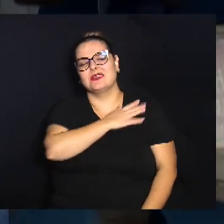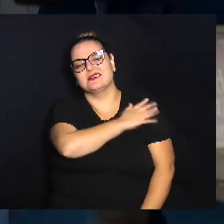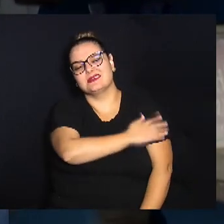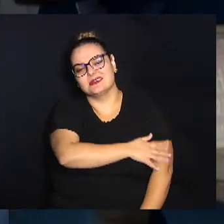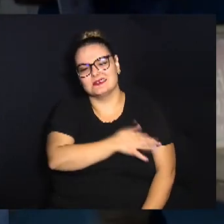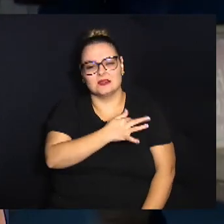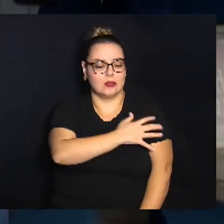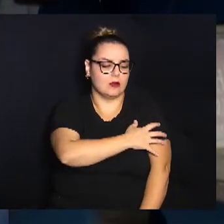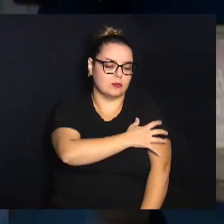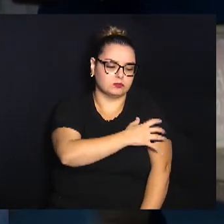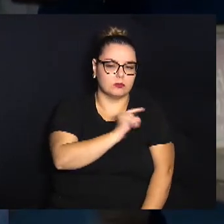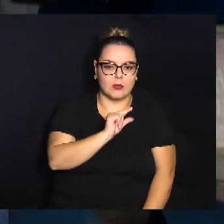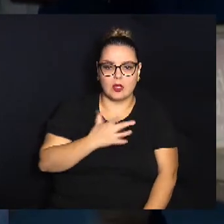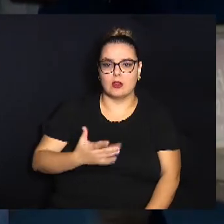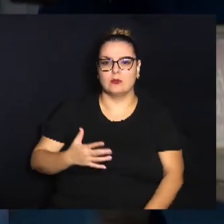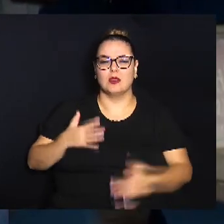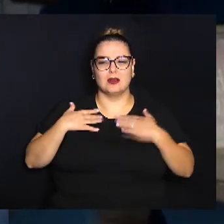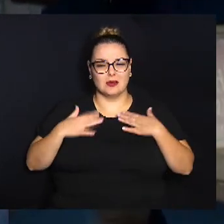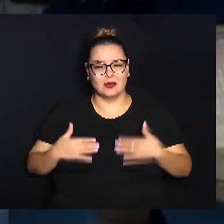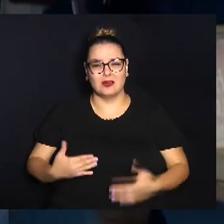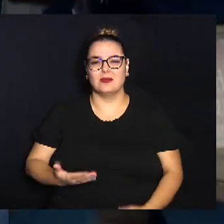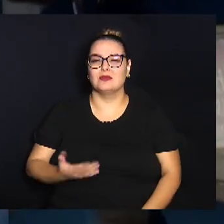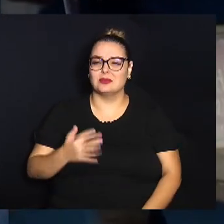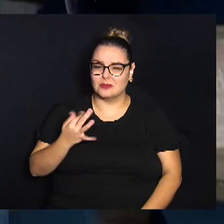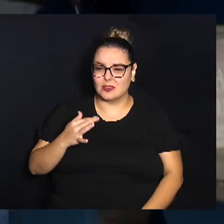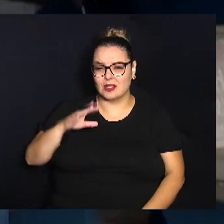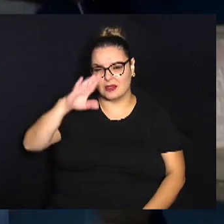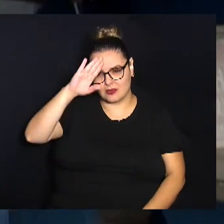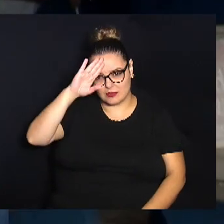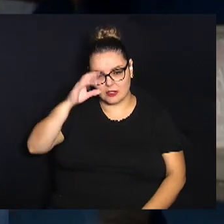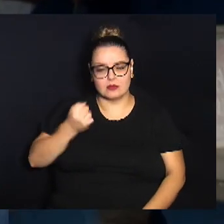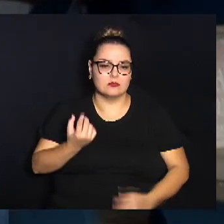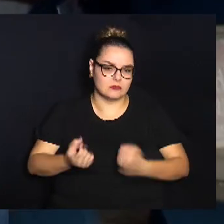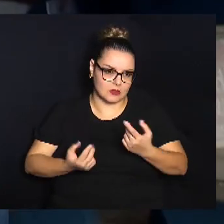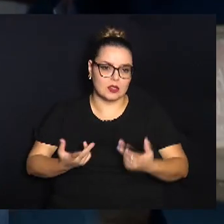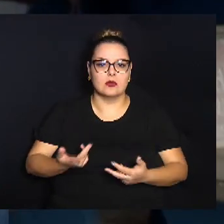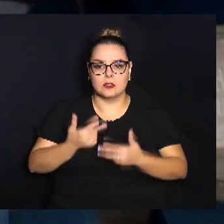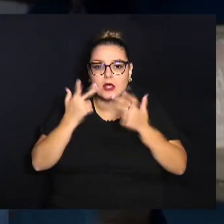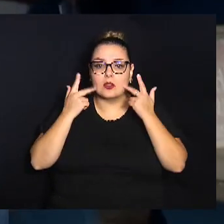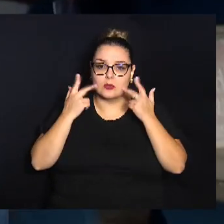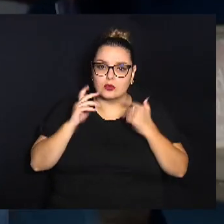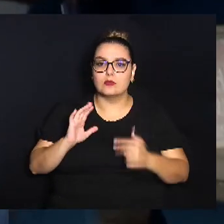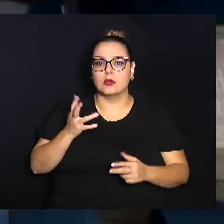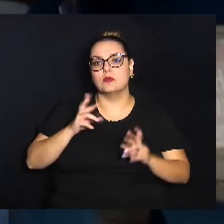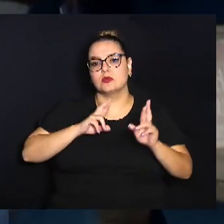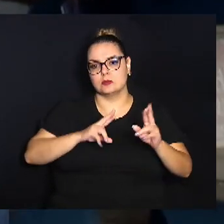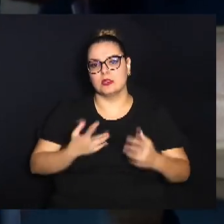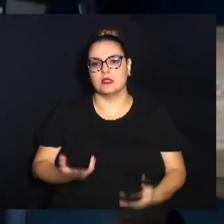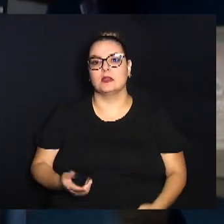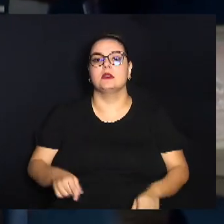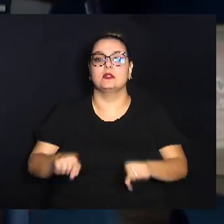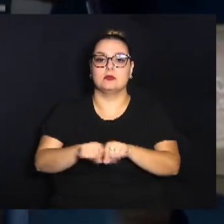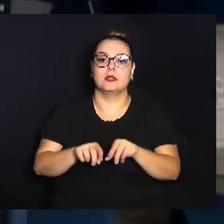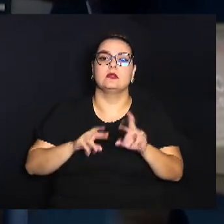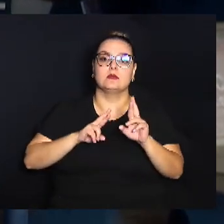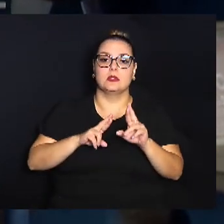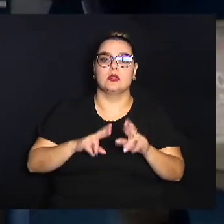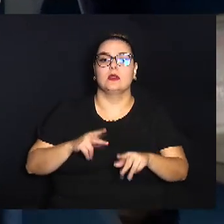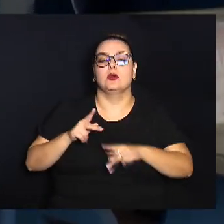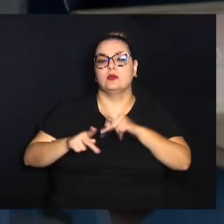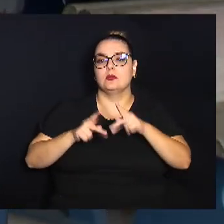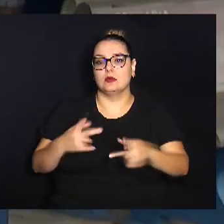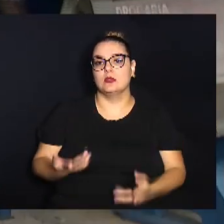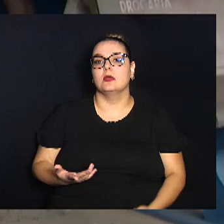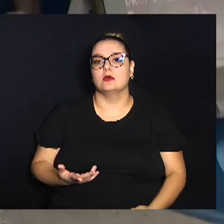mais inchado, pode ter dor no corpo, ter febre. Então são eventos esperados, né? Então além disso a gente espera aí também que a